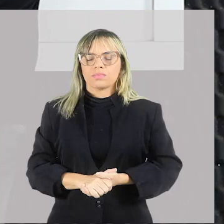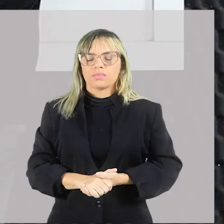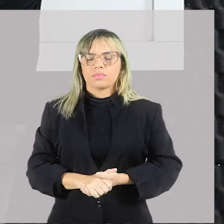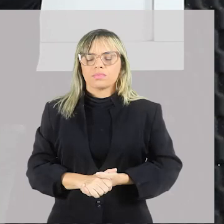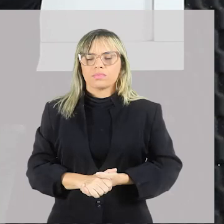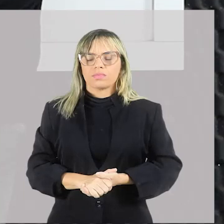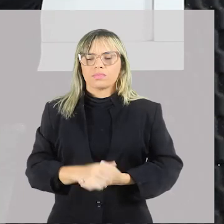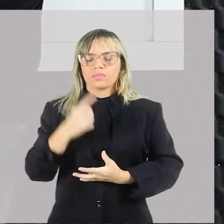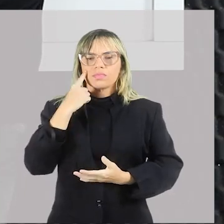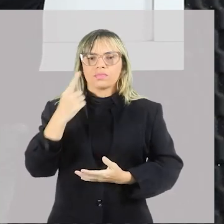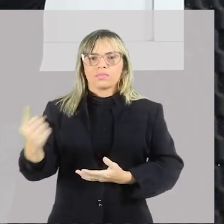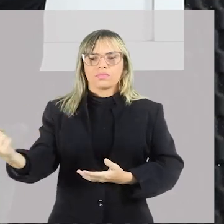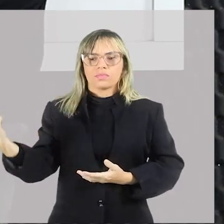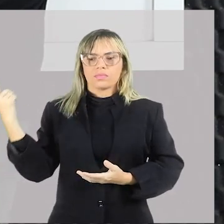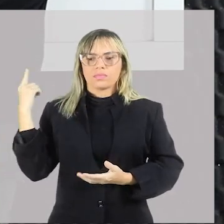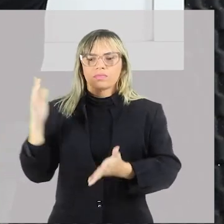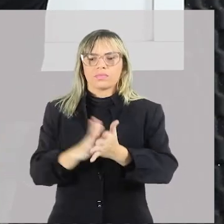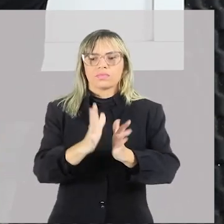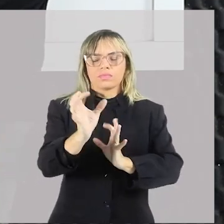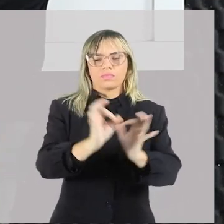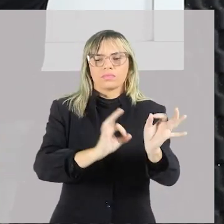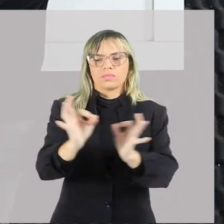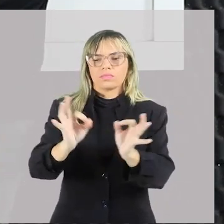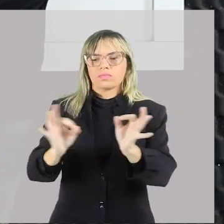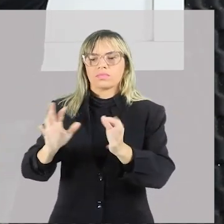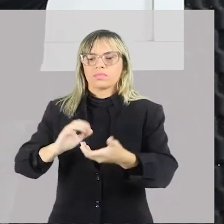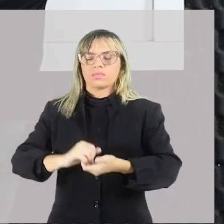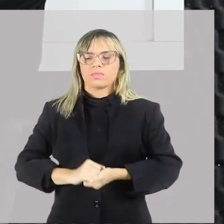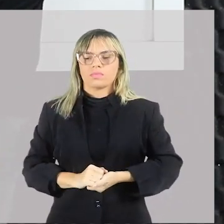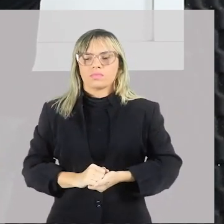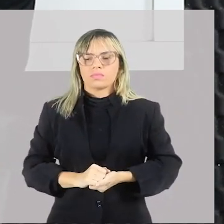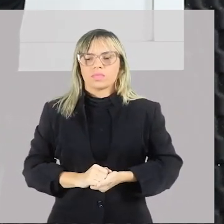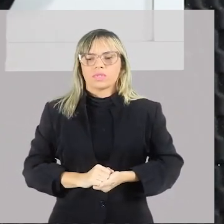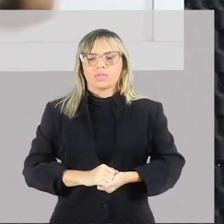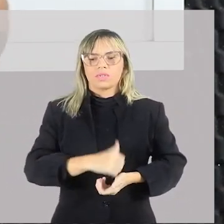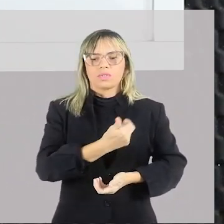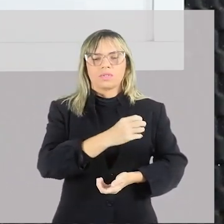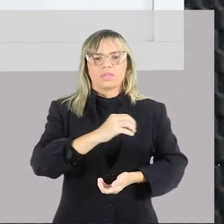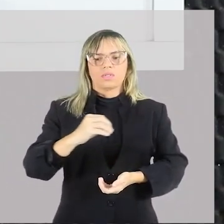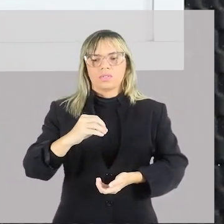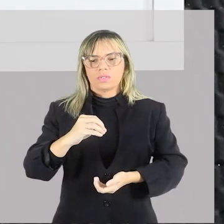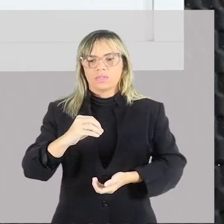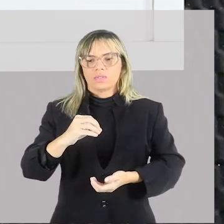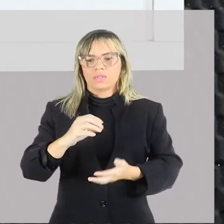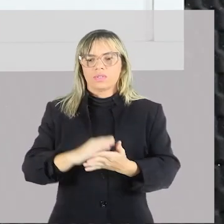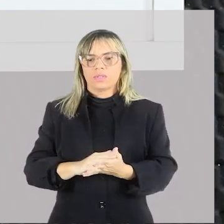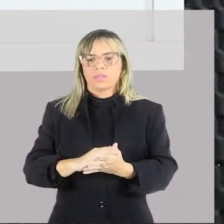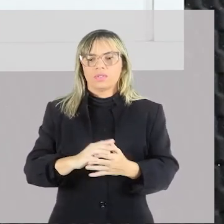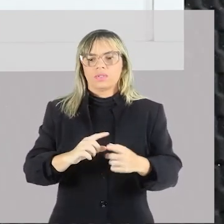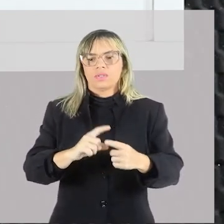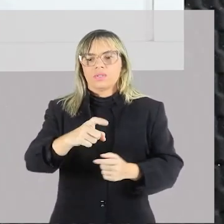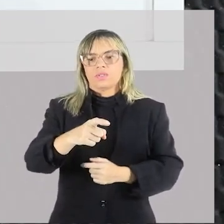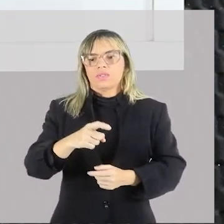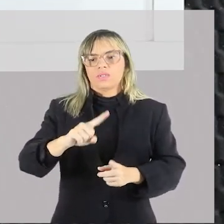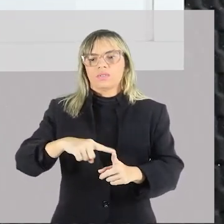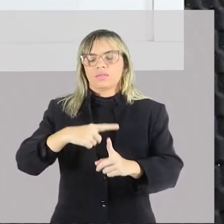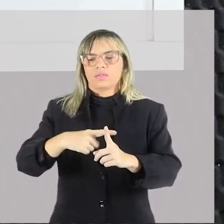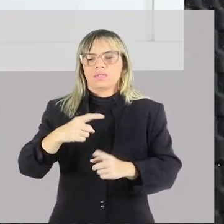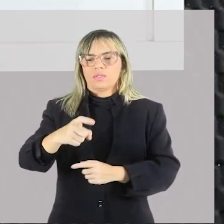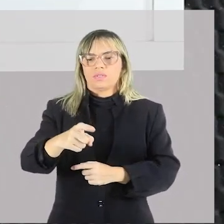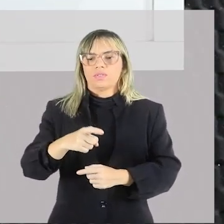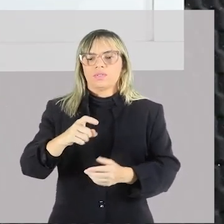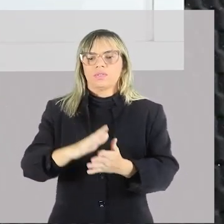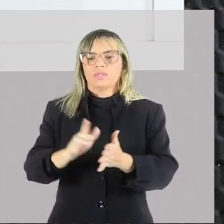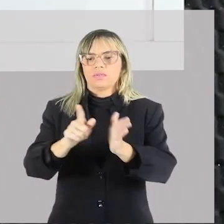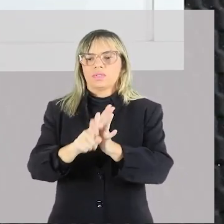x mais os 300 isso aqui é igual a 1200 né Vamos reduzir um pouco isso aqui